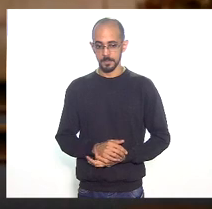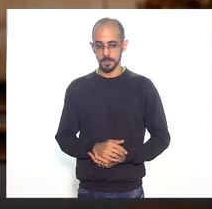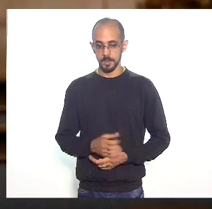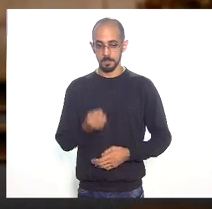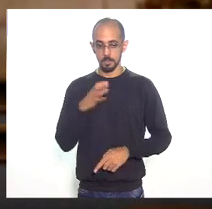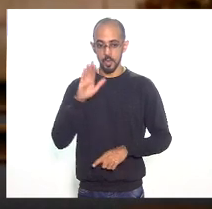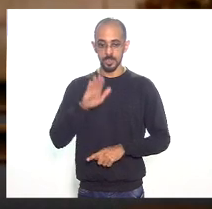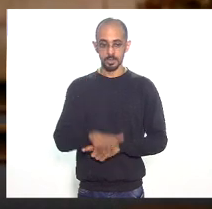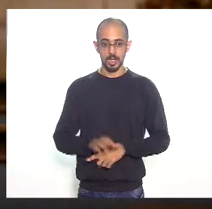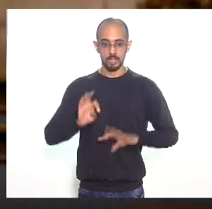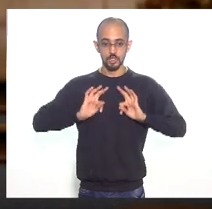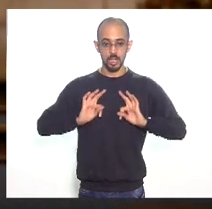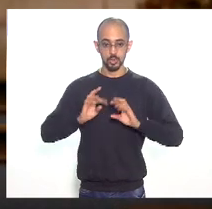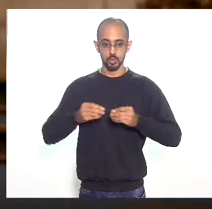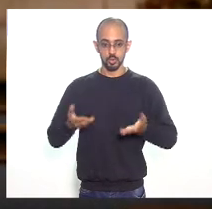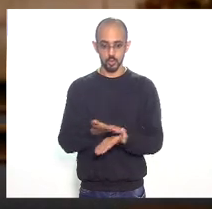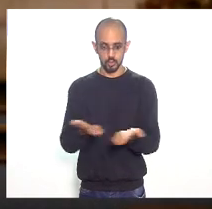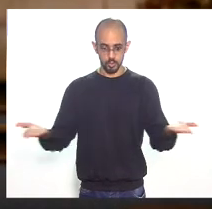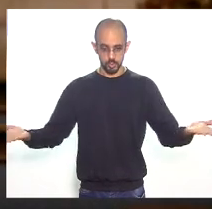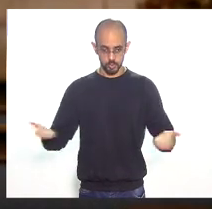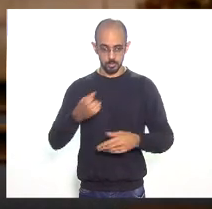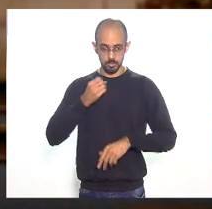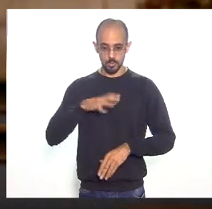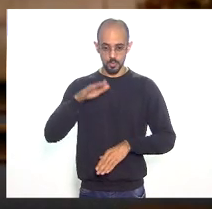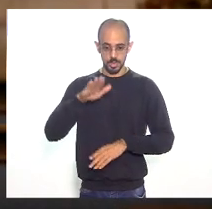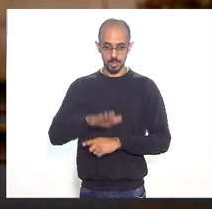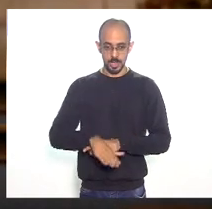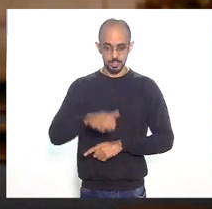Boa tarde a todas e a todos. Boa tarde, Márcio.